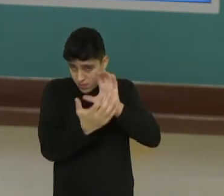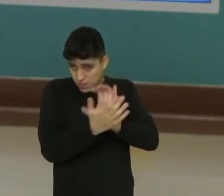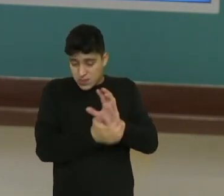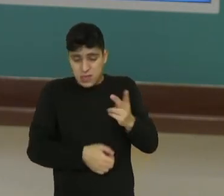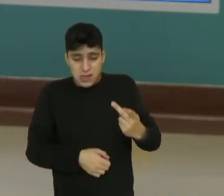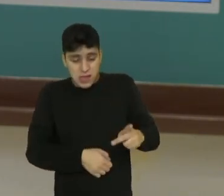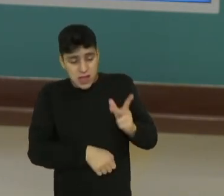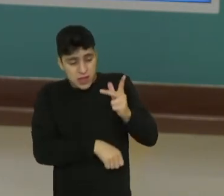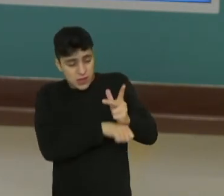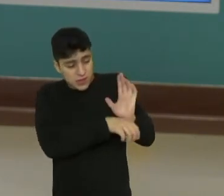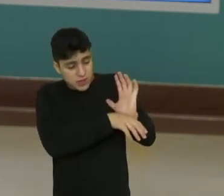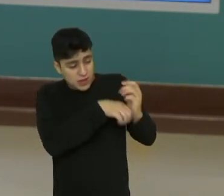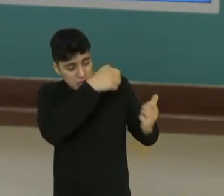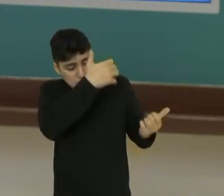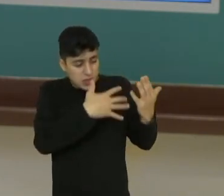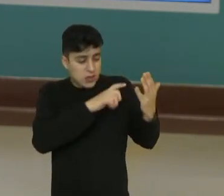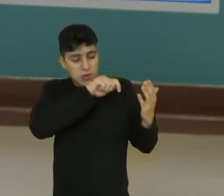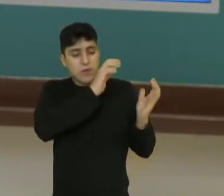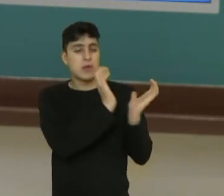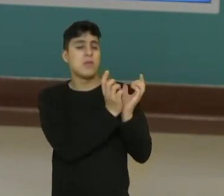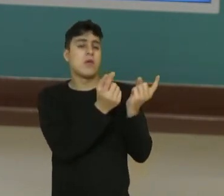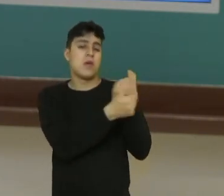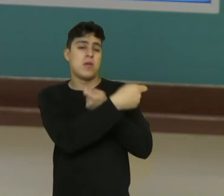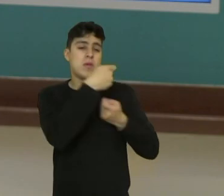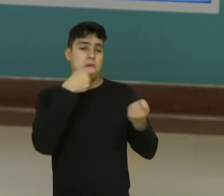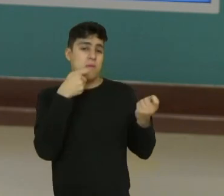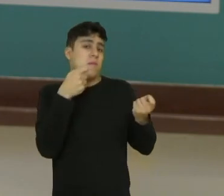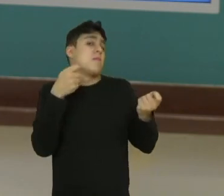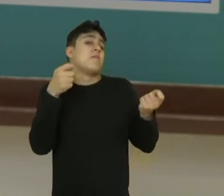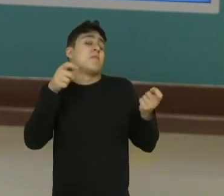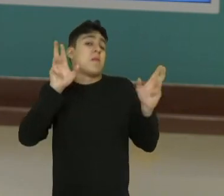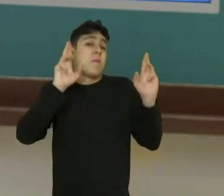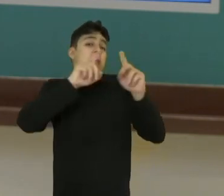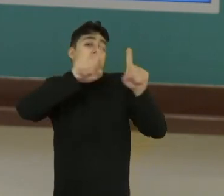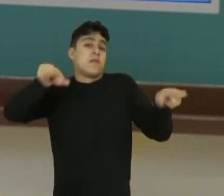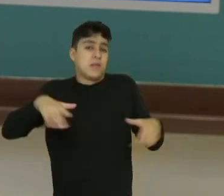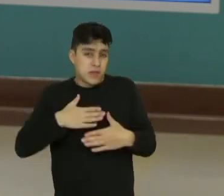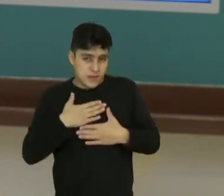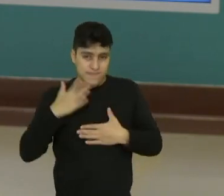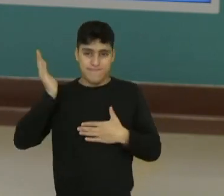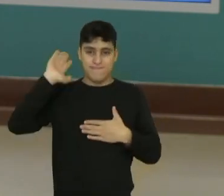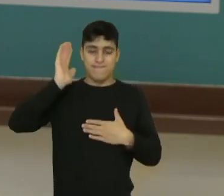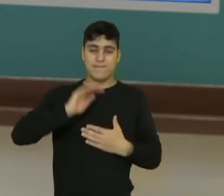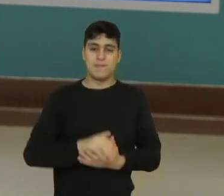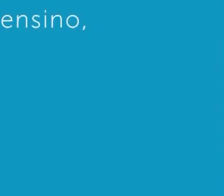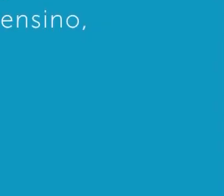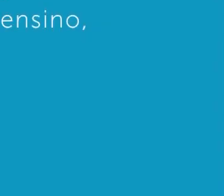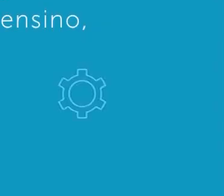Nesse vídeo falamos sobre blocos econômicos, espero que vocês tenham gostado. Até breve.